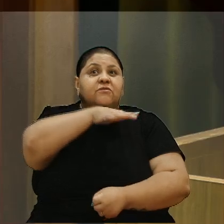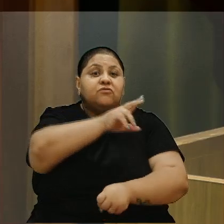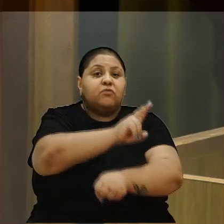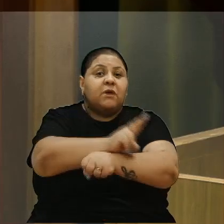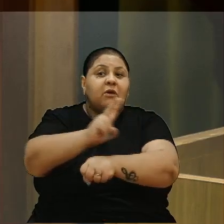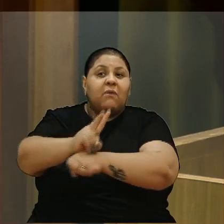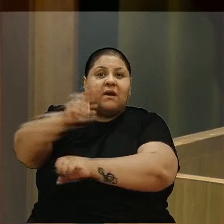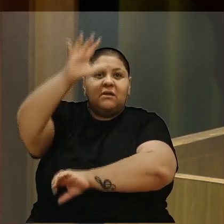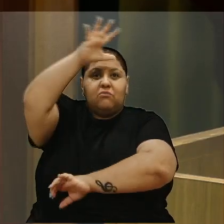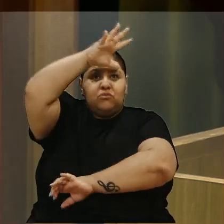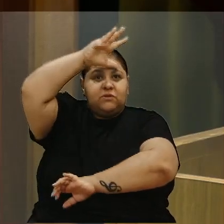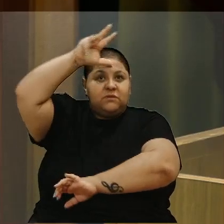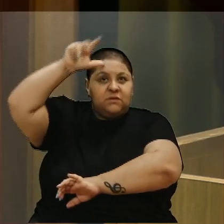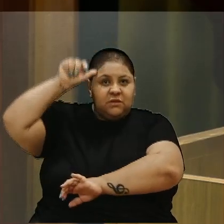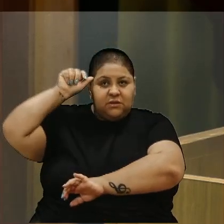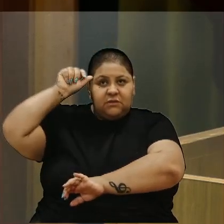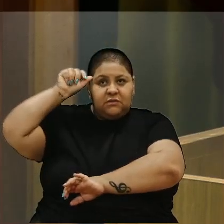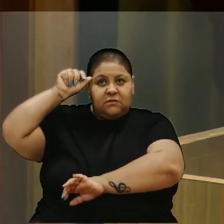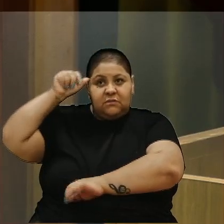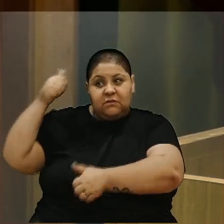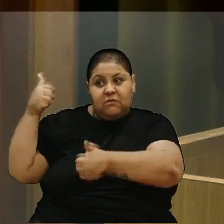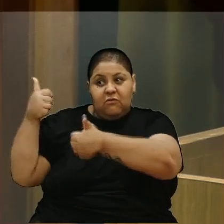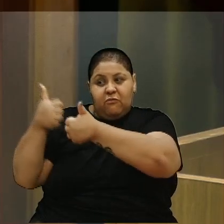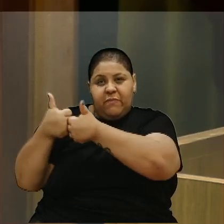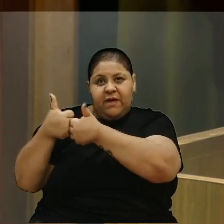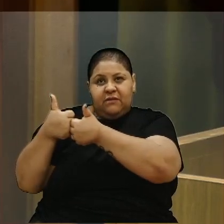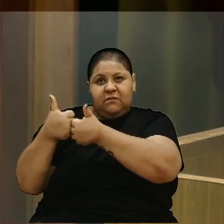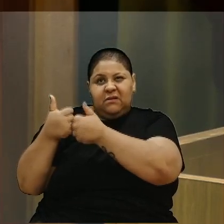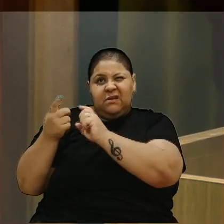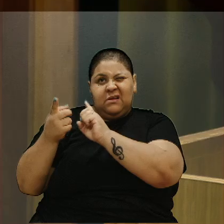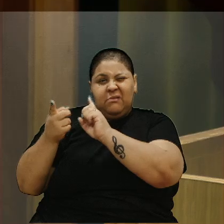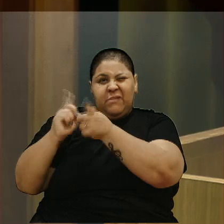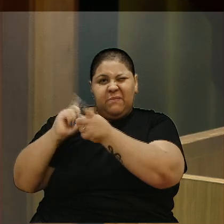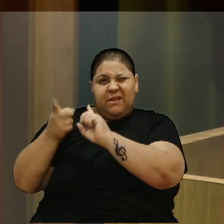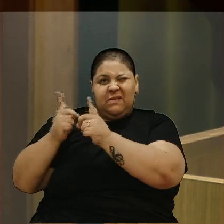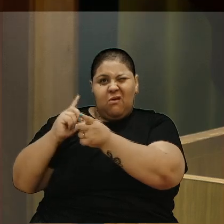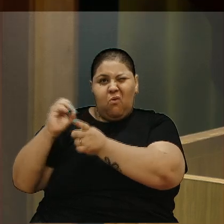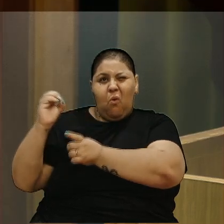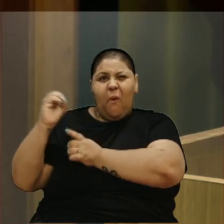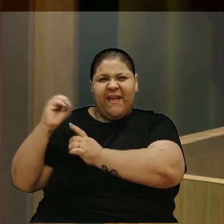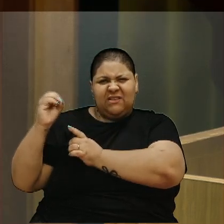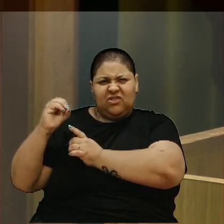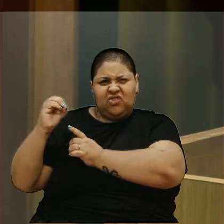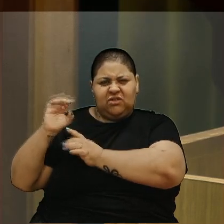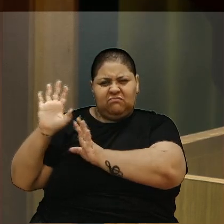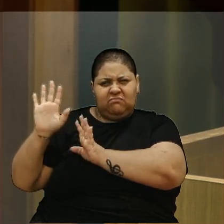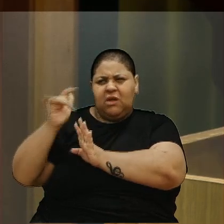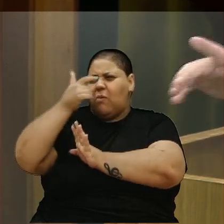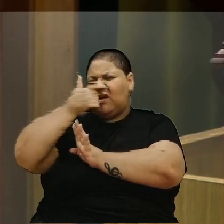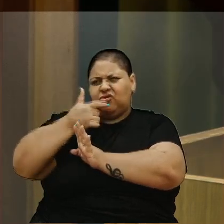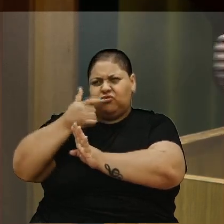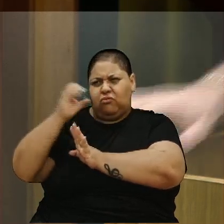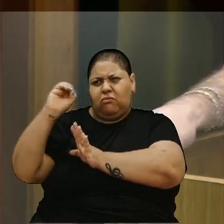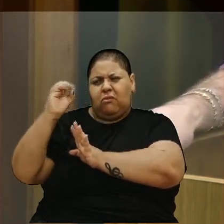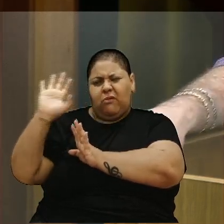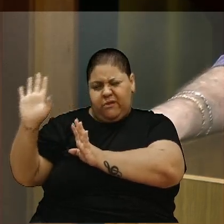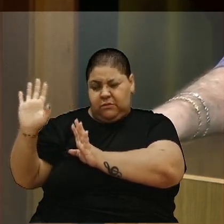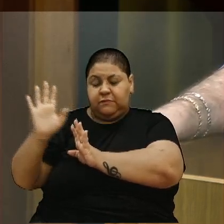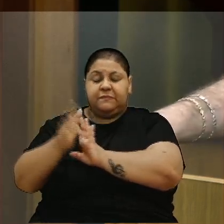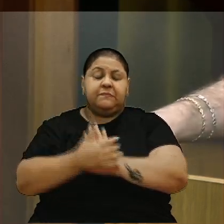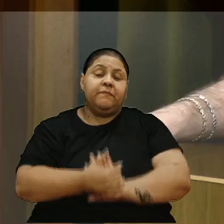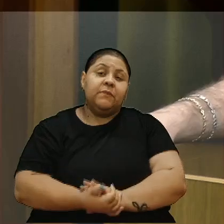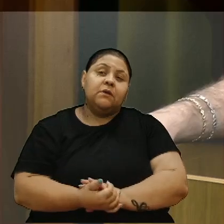Municipal às margens da Perimetral Oeste, se eu não me engano. Se eu não me engano, na Perimetral